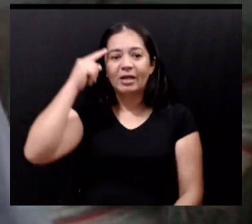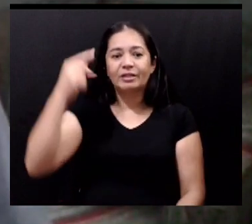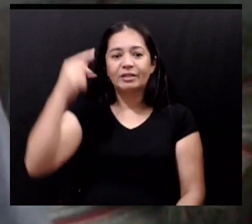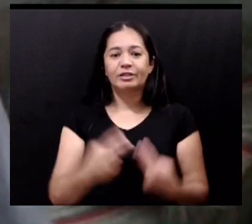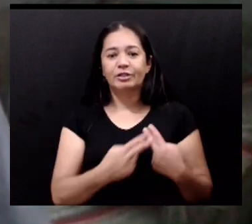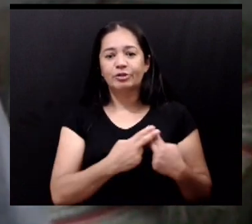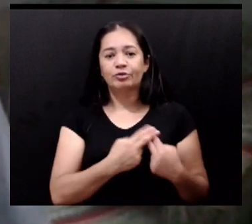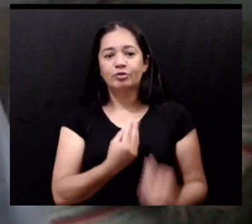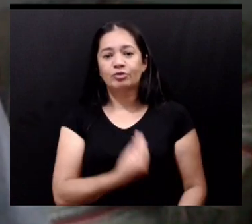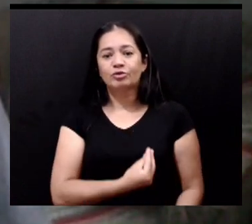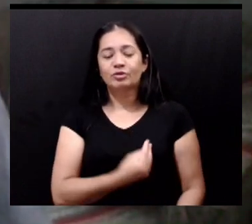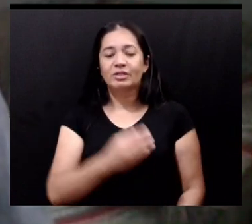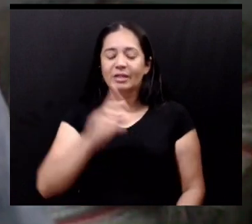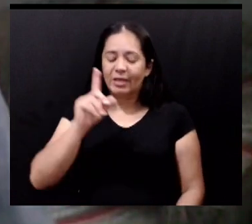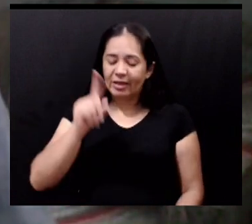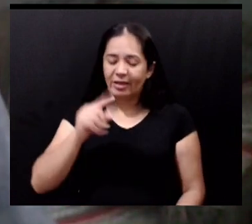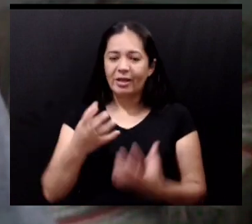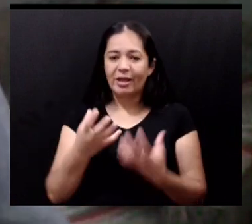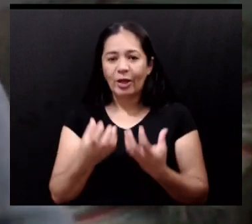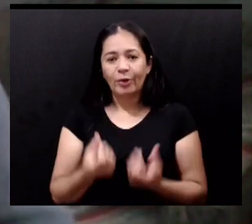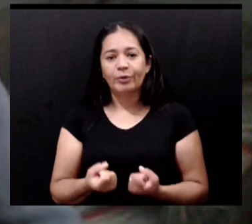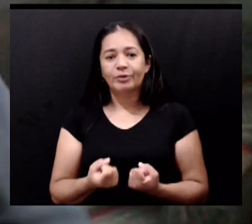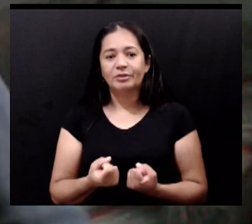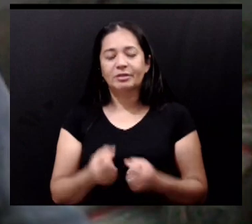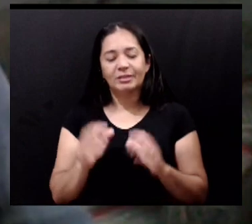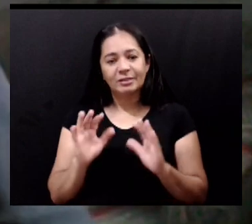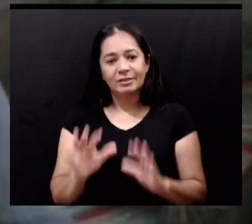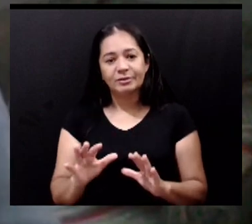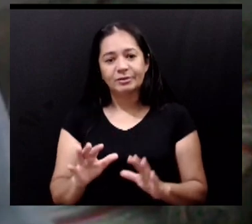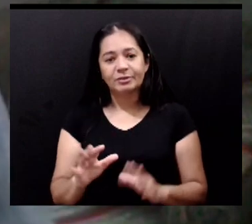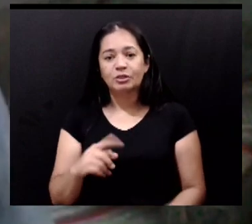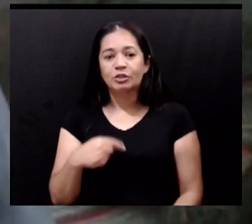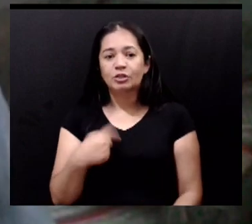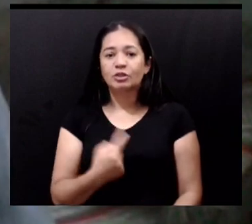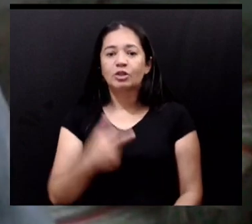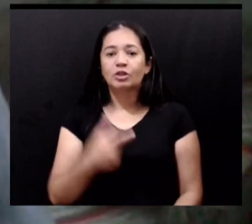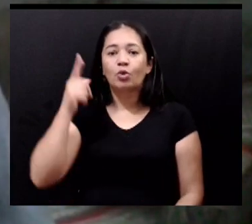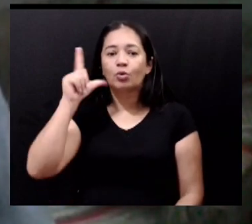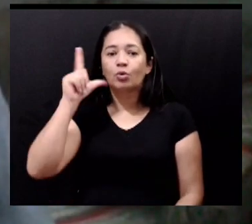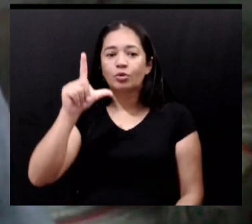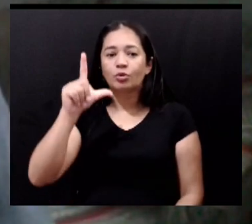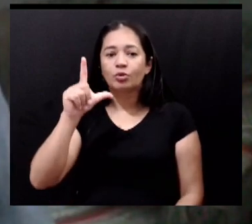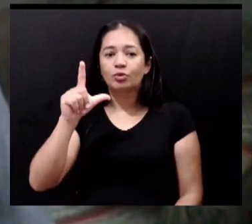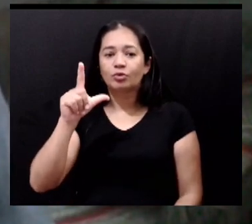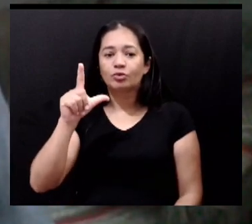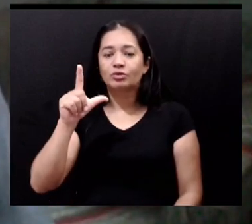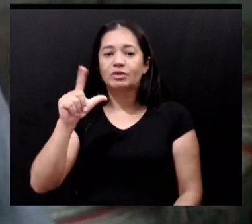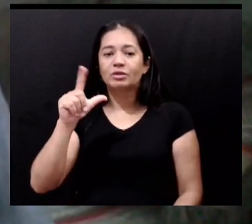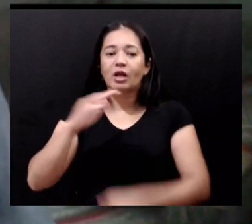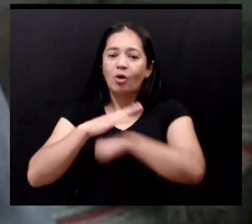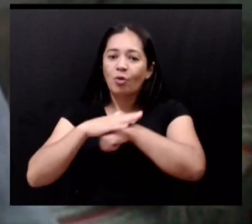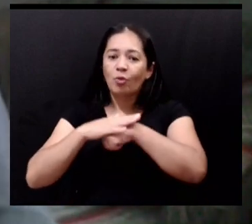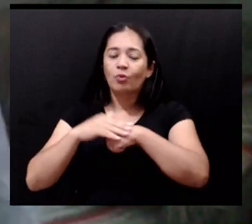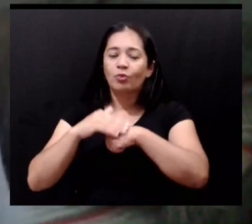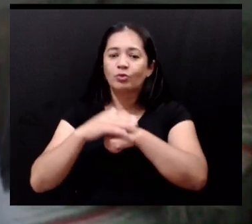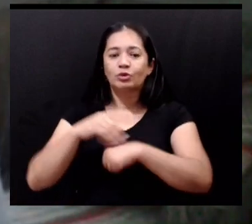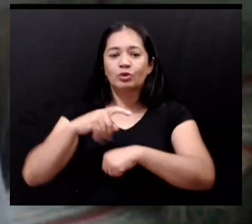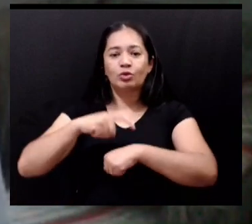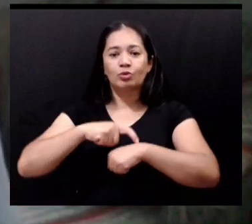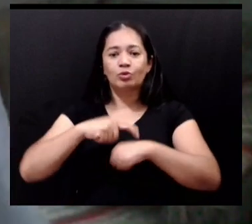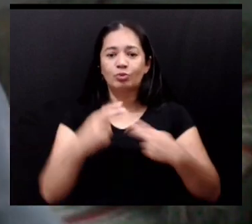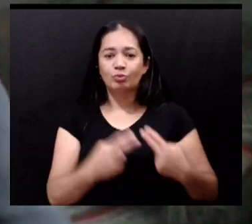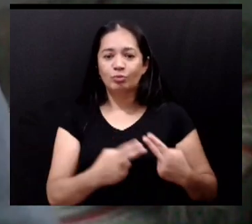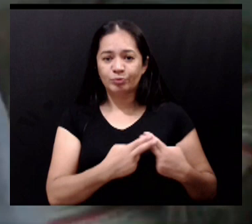acolhimento de luto, é exatamente essa. Que nós possamos ter consolo para o. Né? Por isso